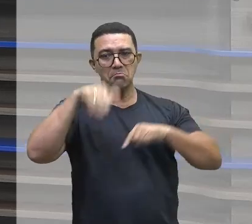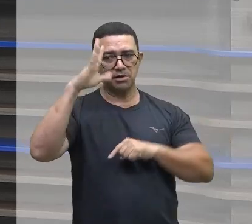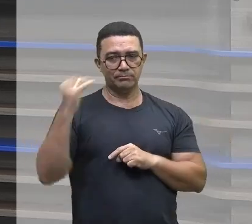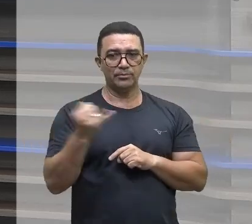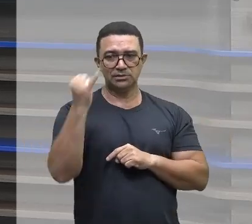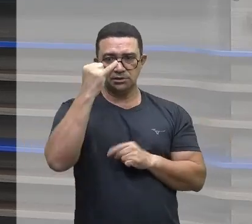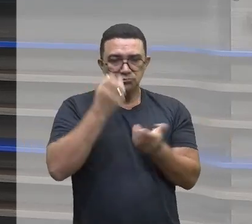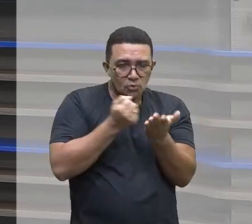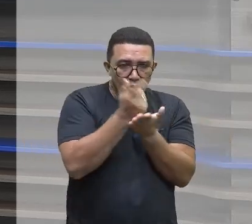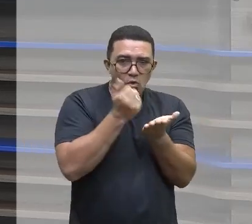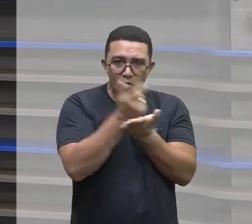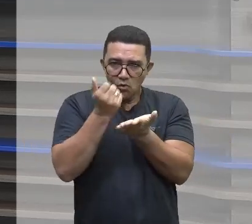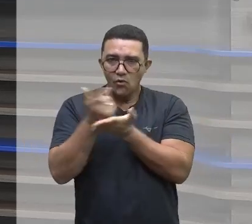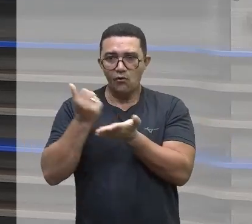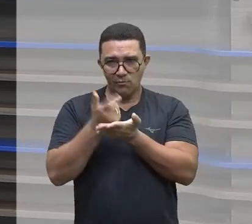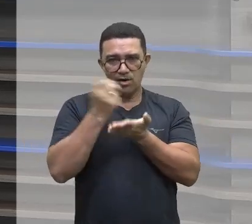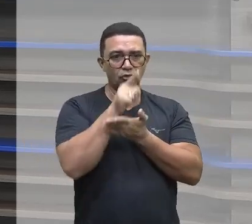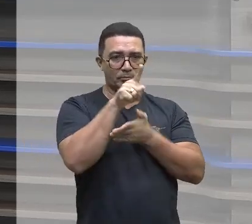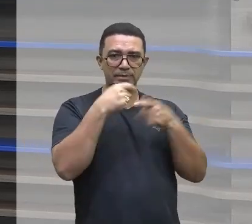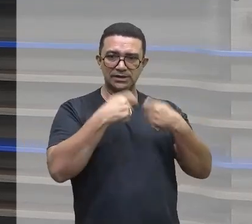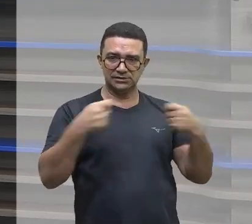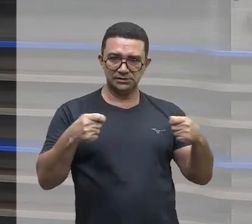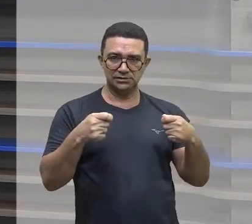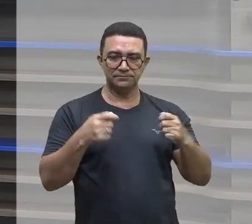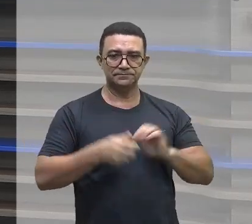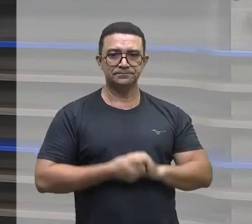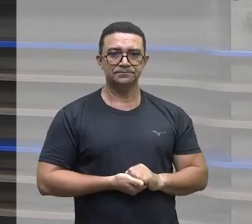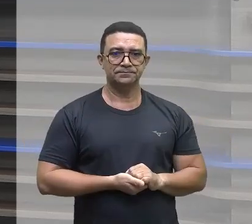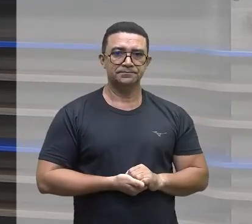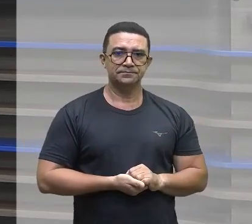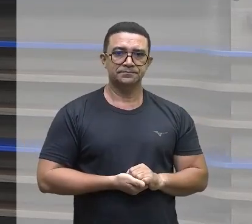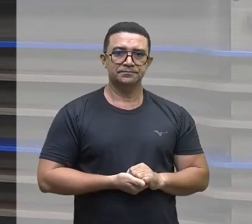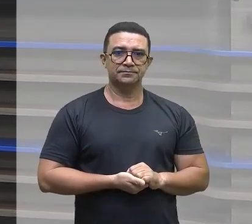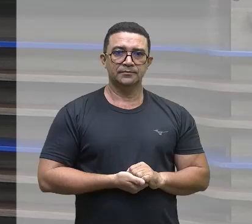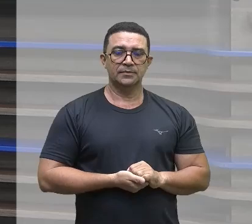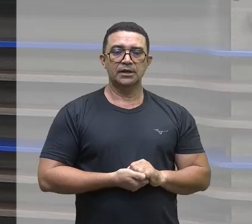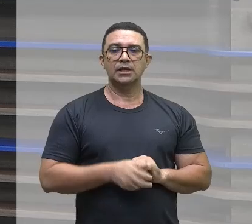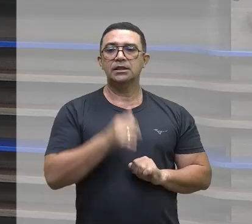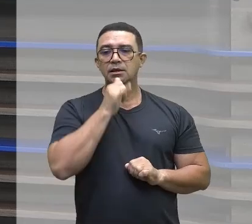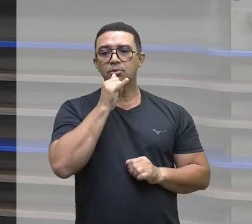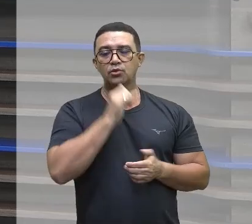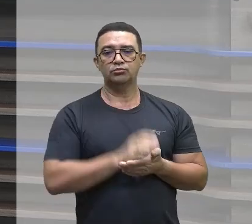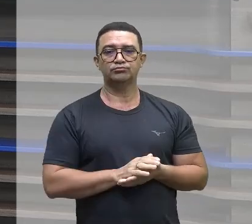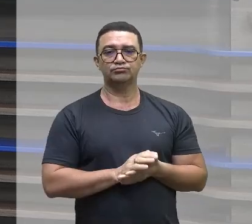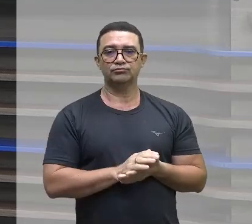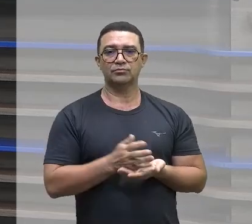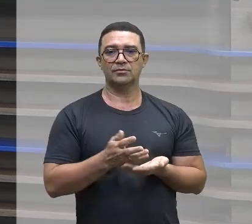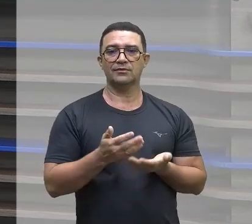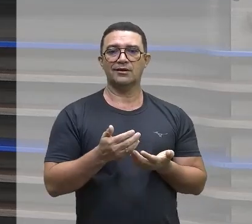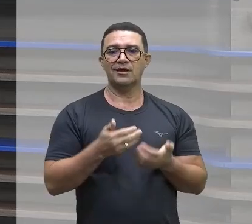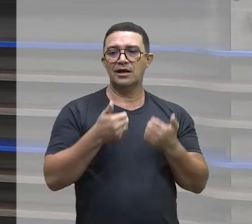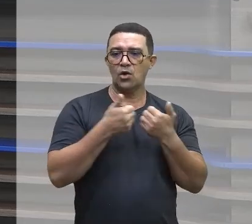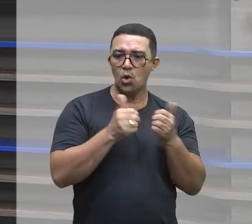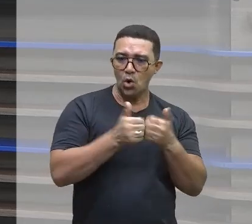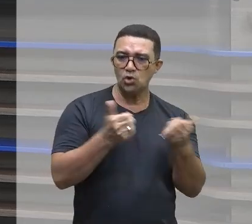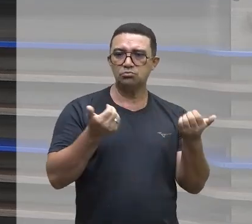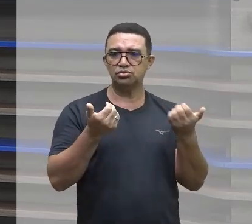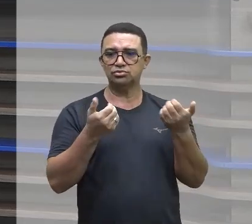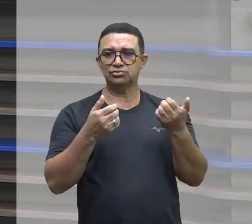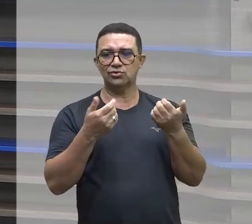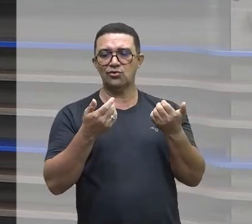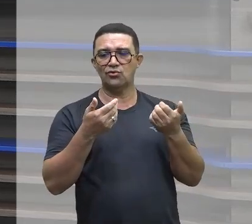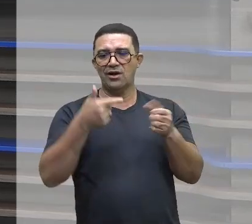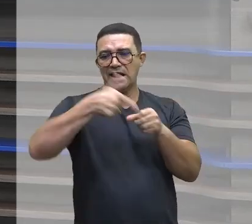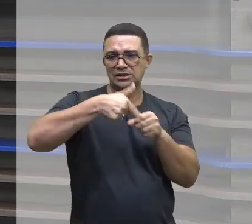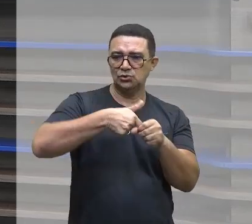necessidade, o que você realmente precisa consumir. E o transporte, como eu falei, né, mesmo que você